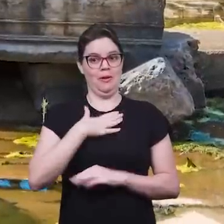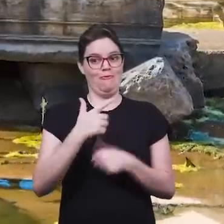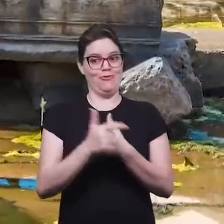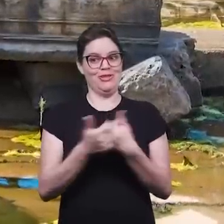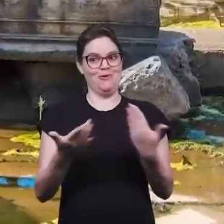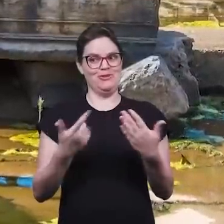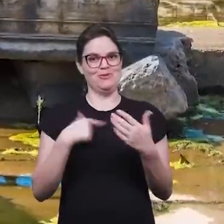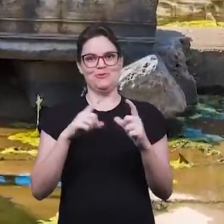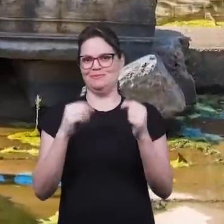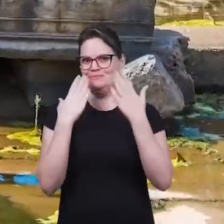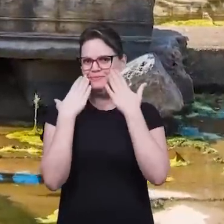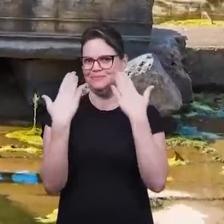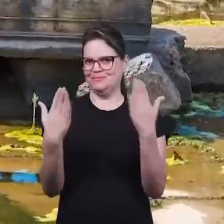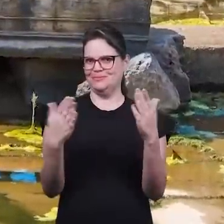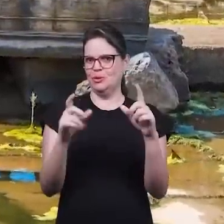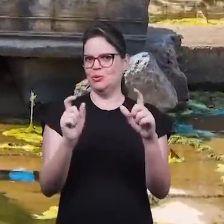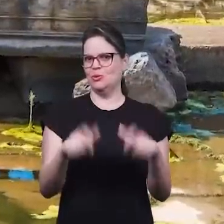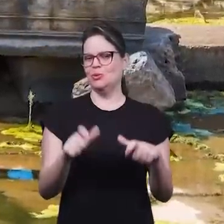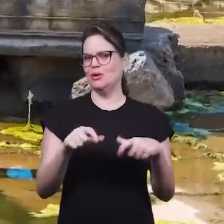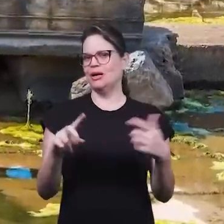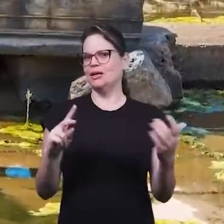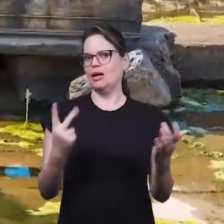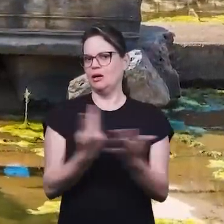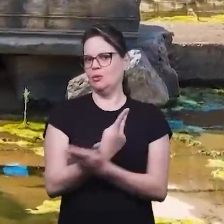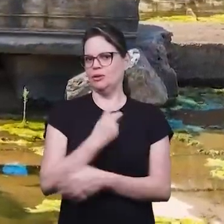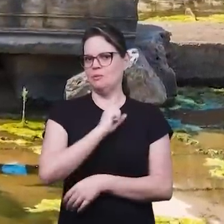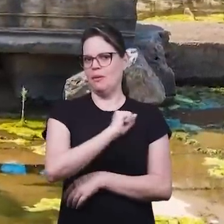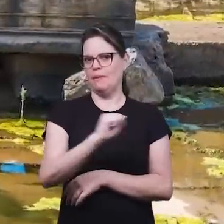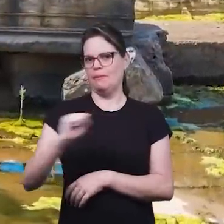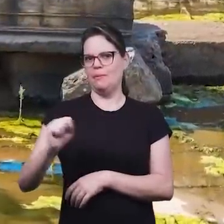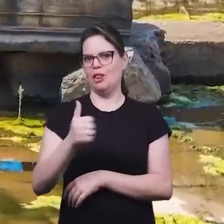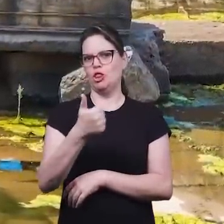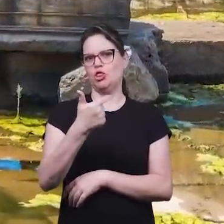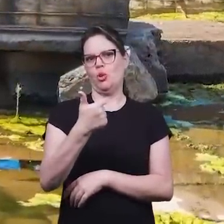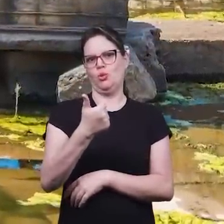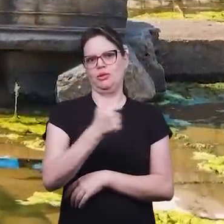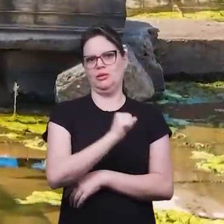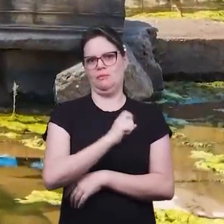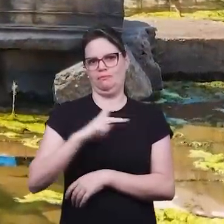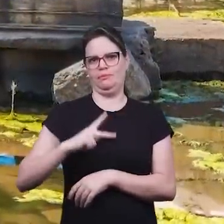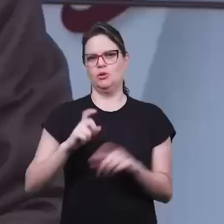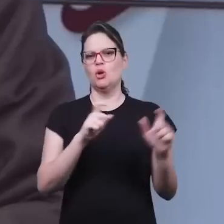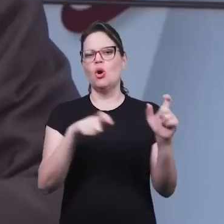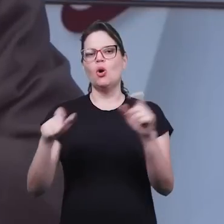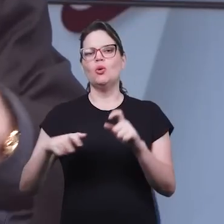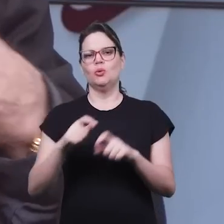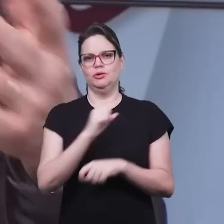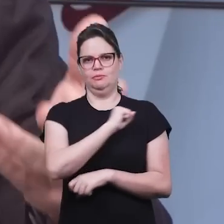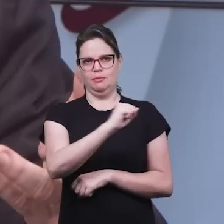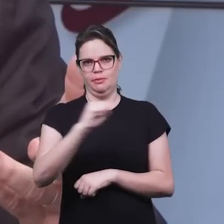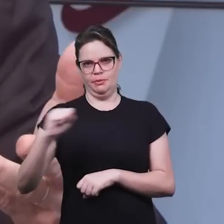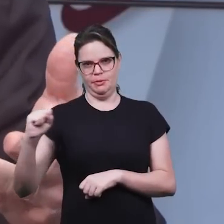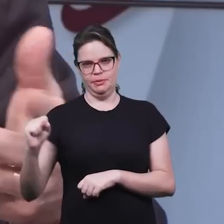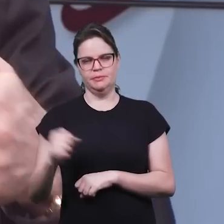A minha tarefa é apresentar o local do martírio dos 12 apóstolos. E também vou falar de